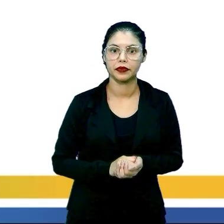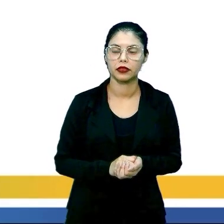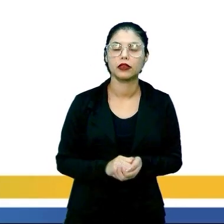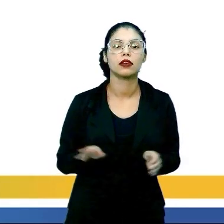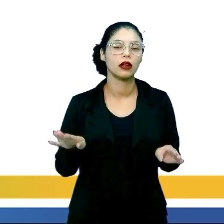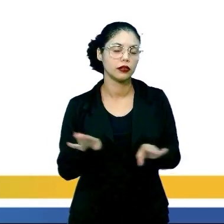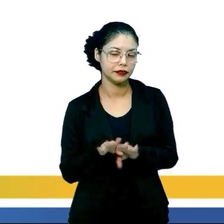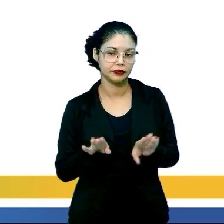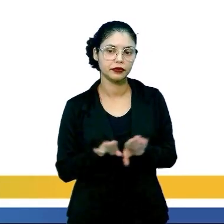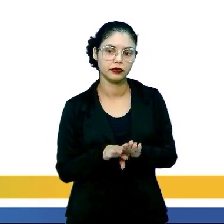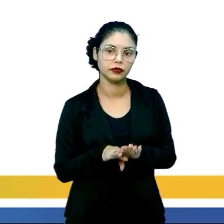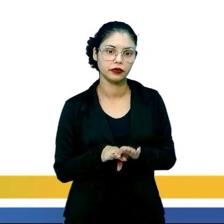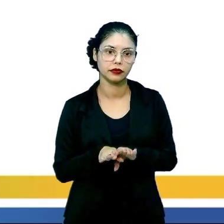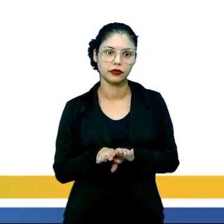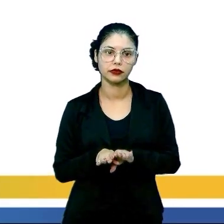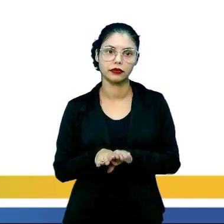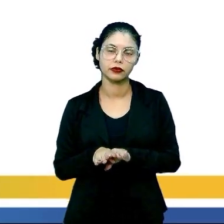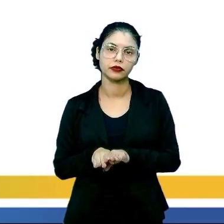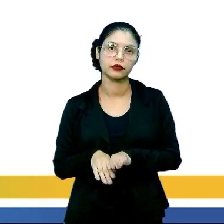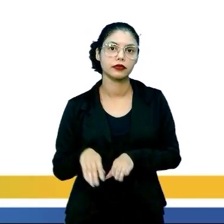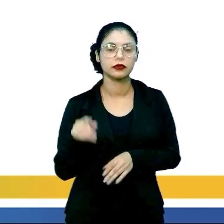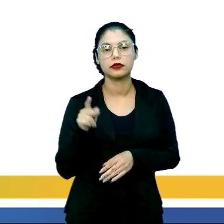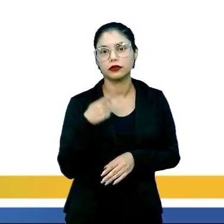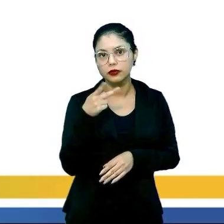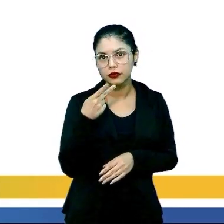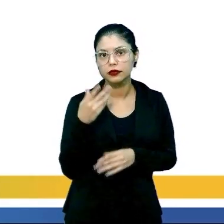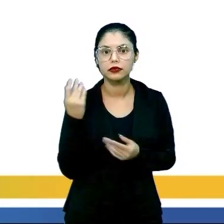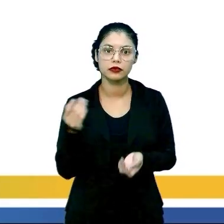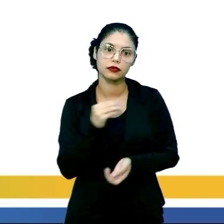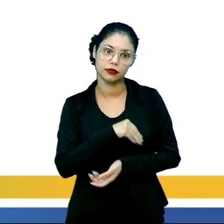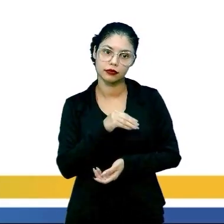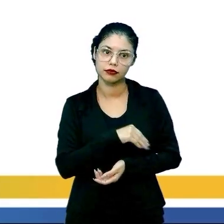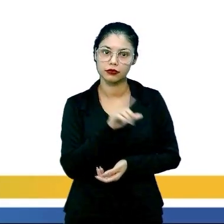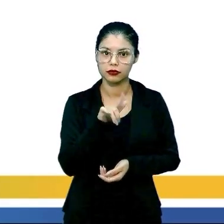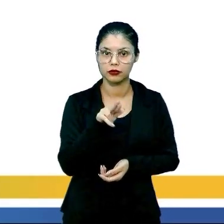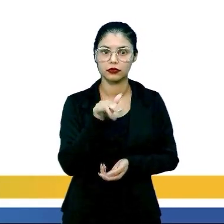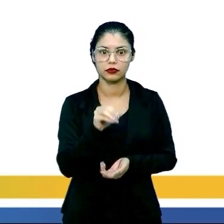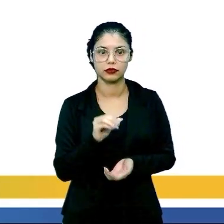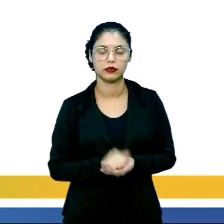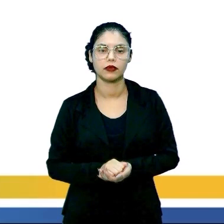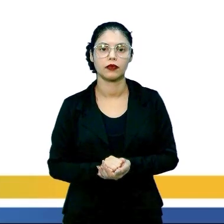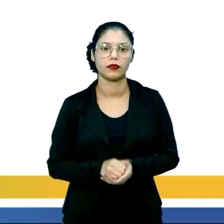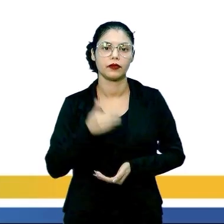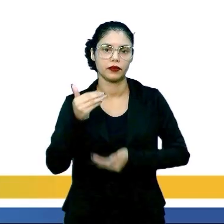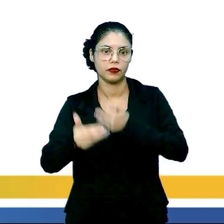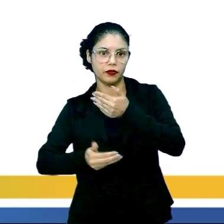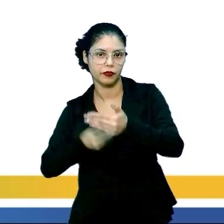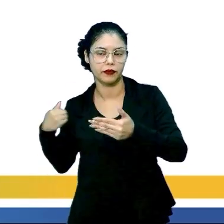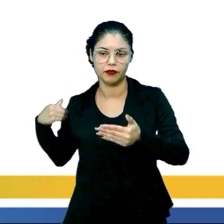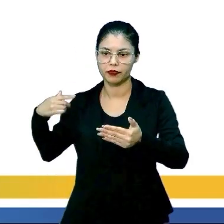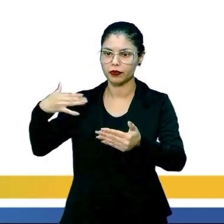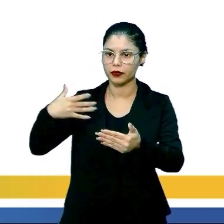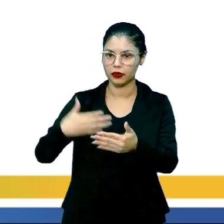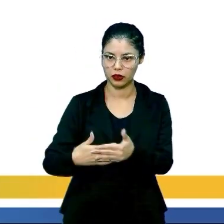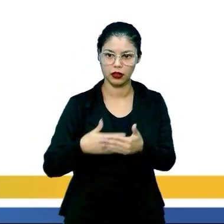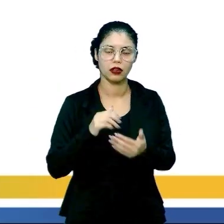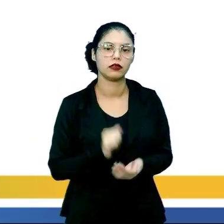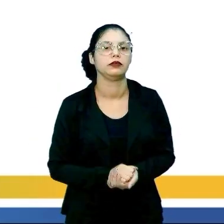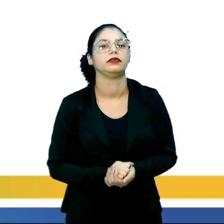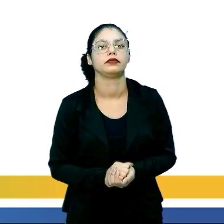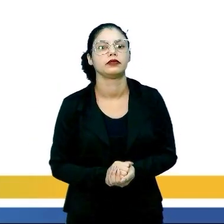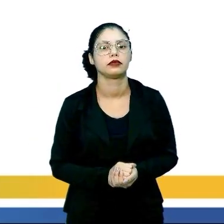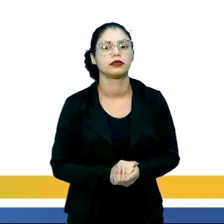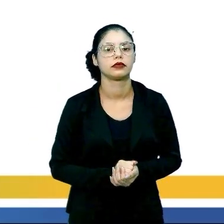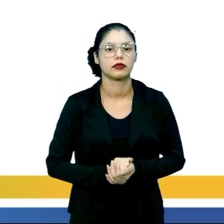e também era dono do que nós vamos chamar lá no futuro de lucro. Com o avanço tecnológico, um avanço